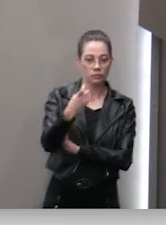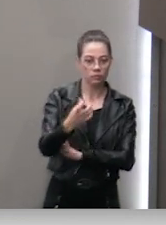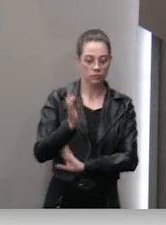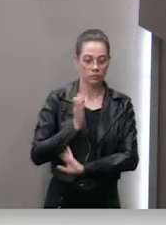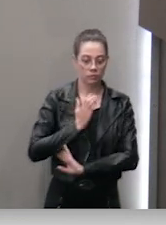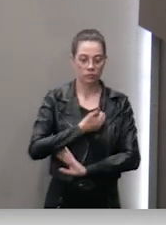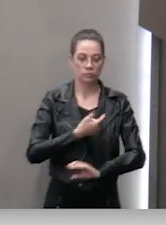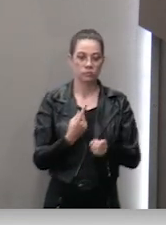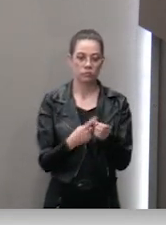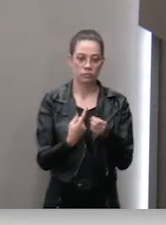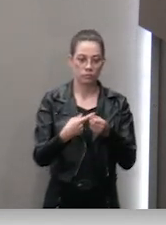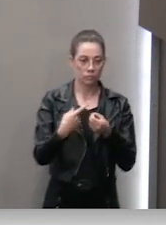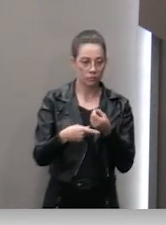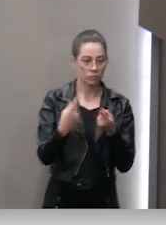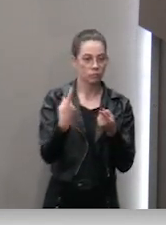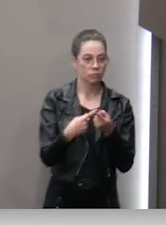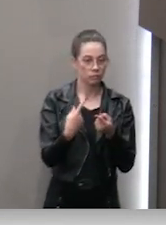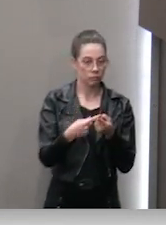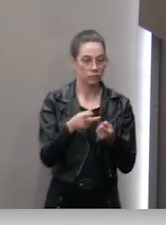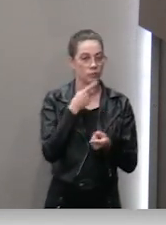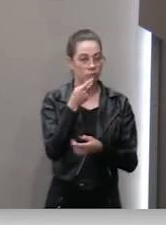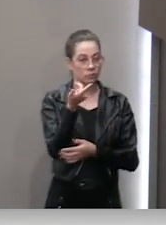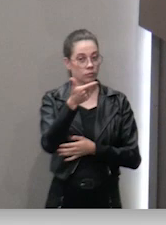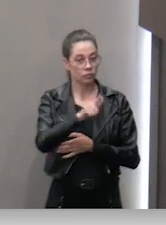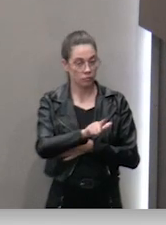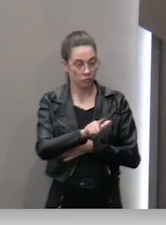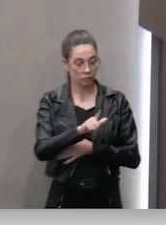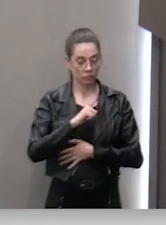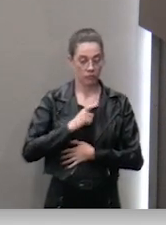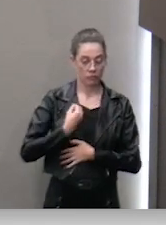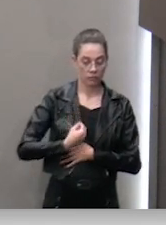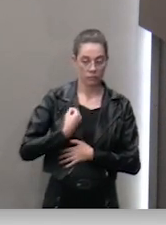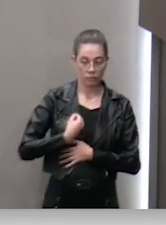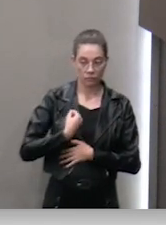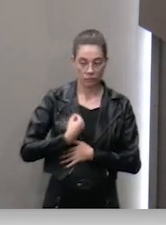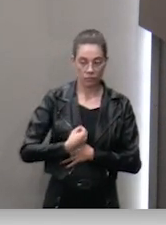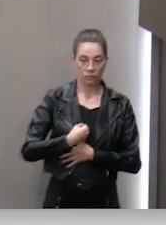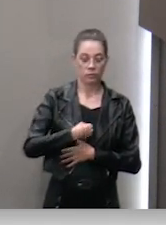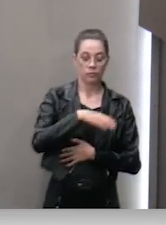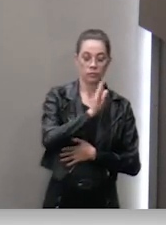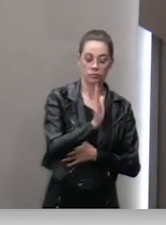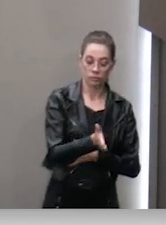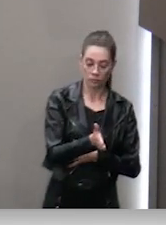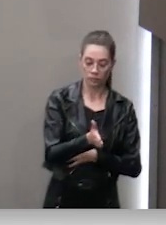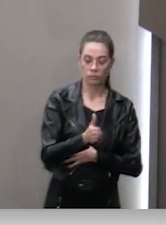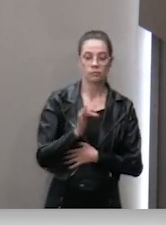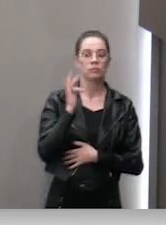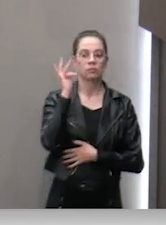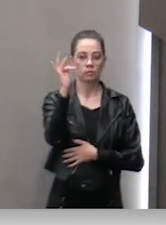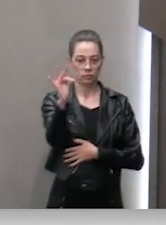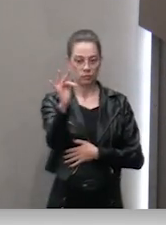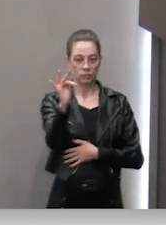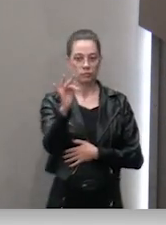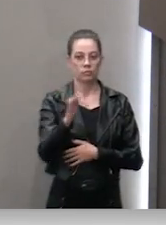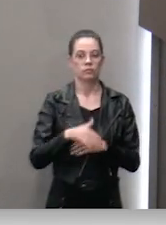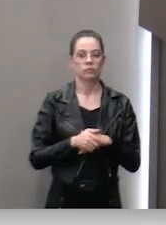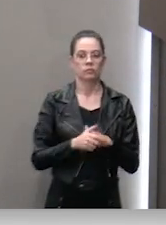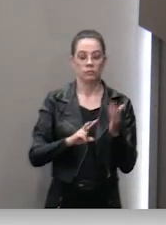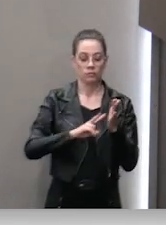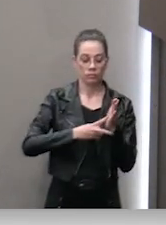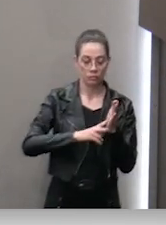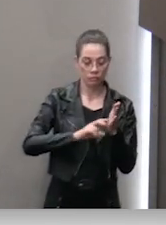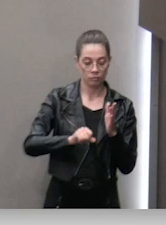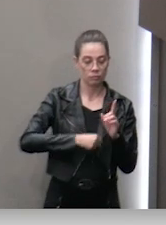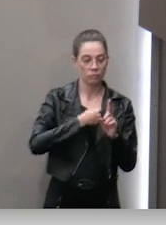nossa cidade. Porque, volto, repito, ele está, ele esteve e ele estará. O sindicato é